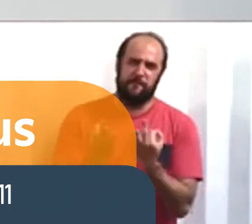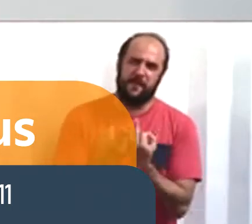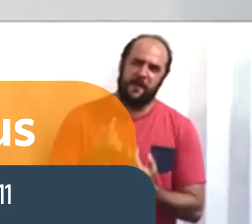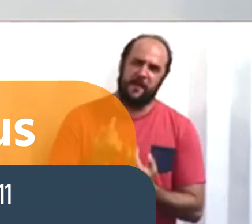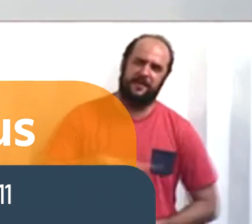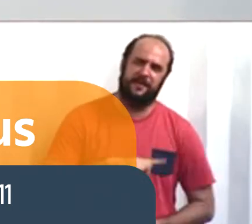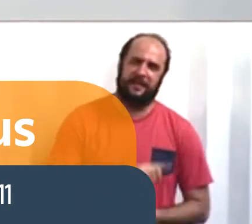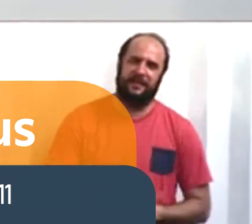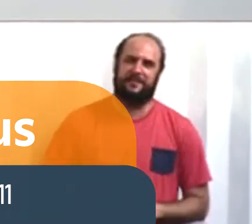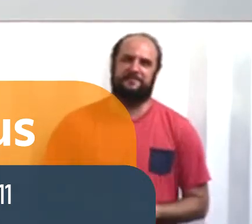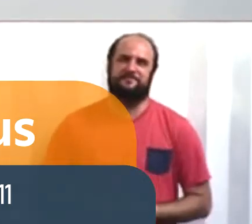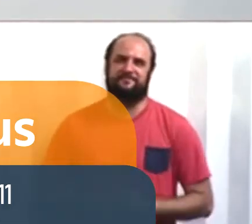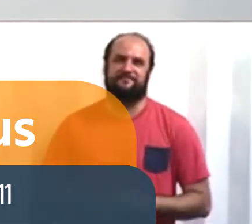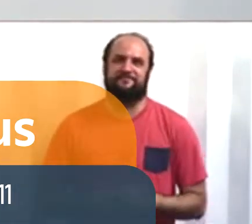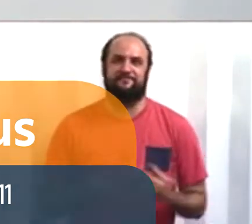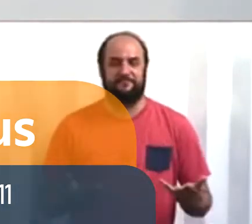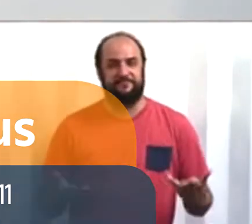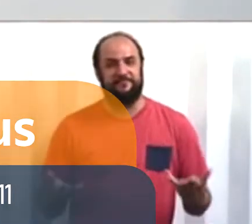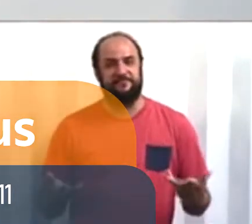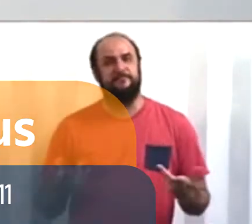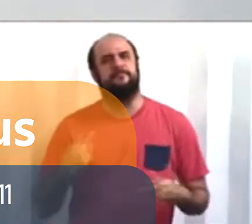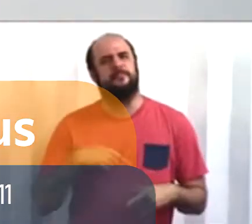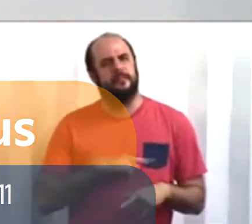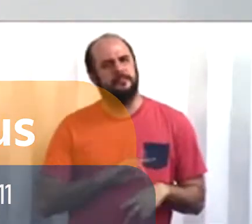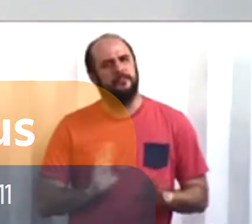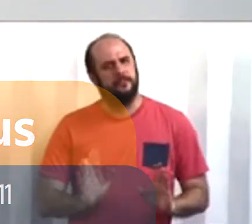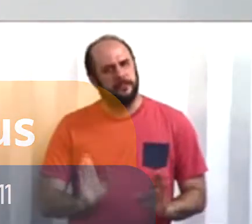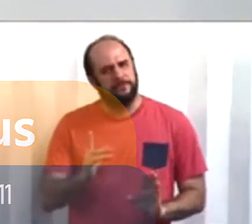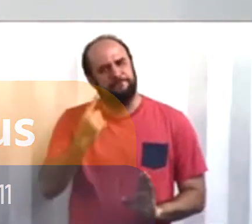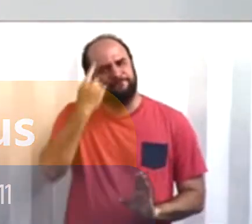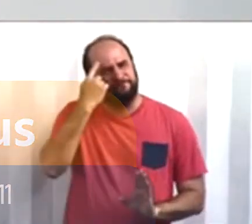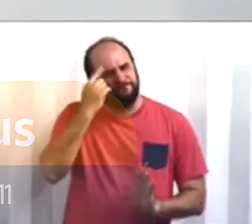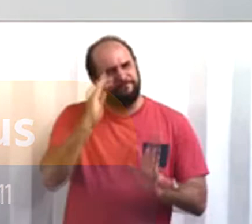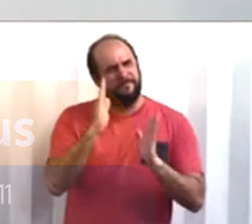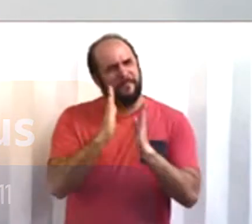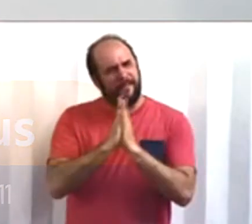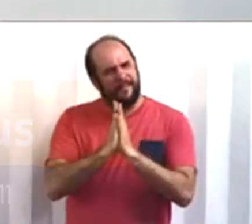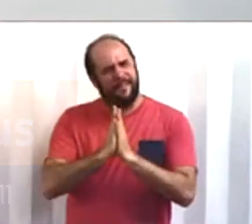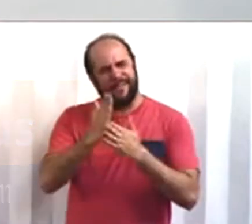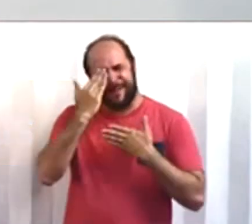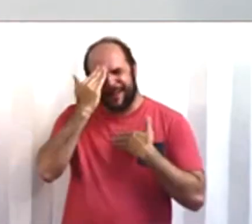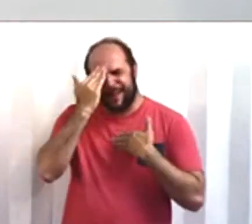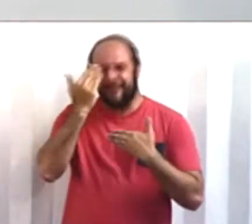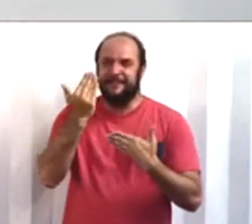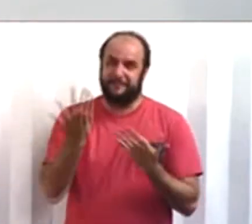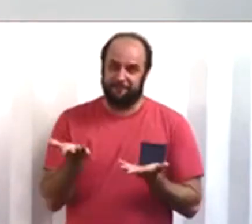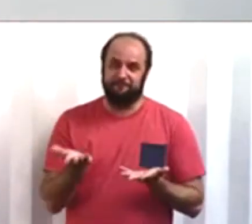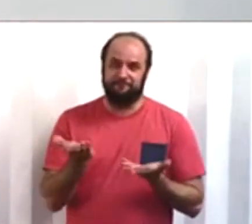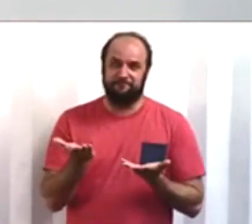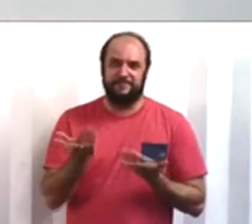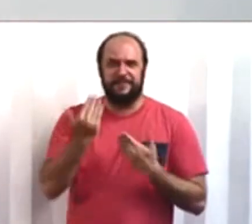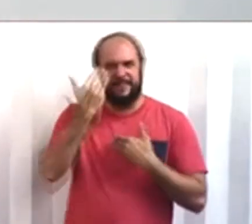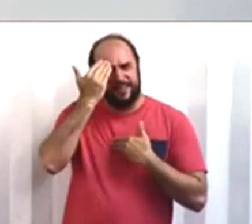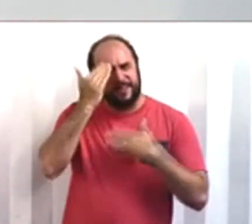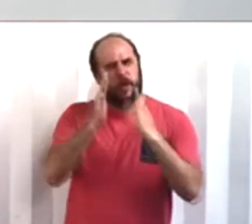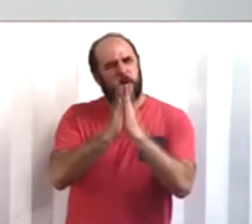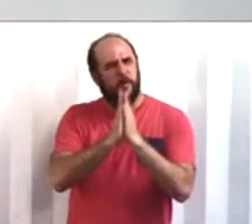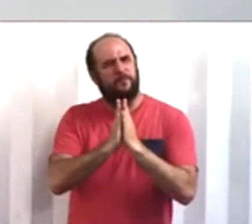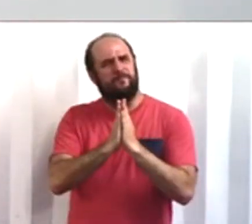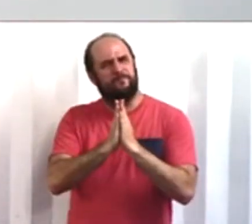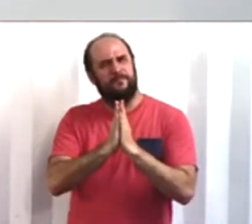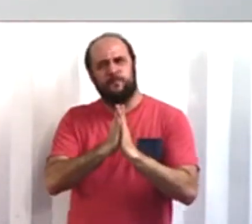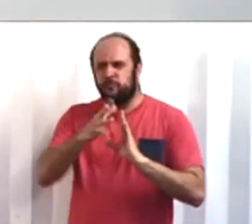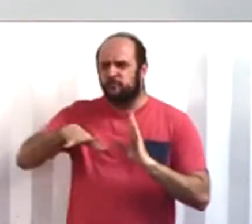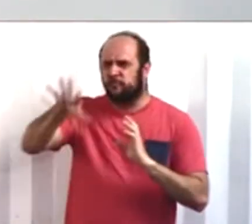famílias. Então, tenhamos um instante de intercessão, de gratidão, primeiramente, e de intercessão também por